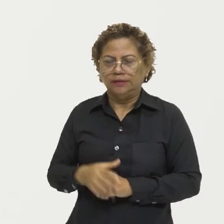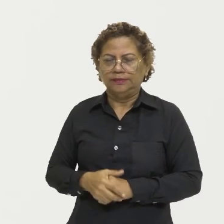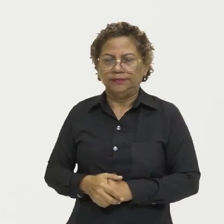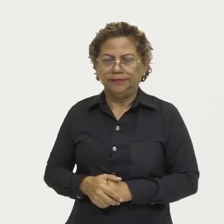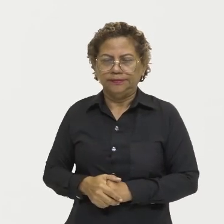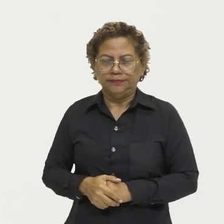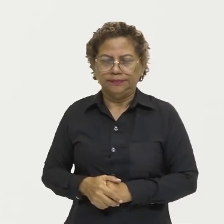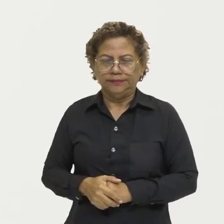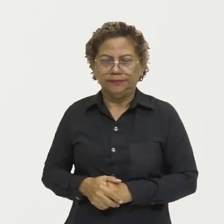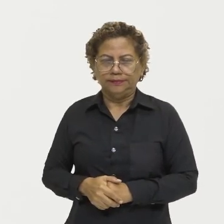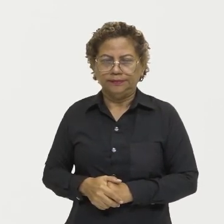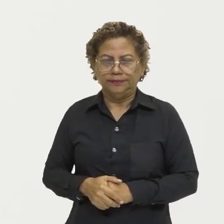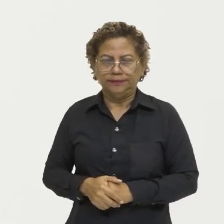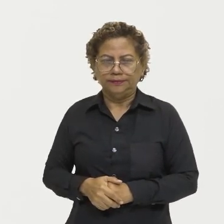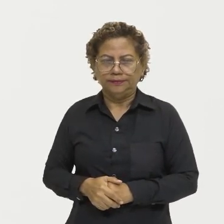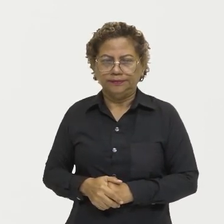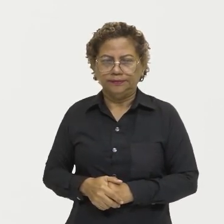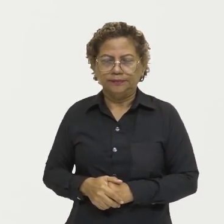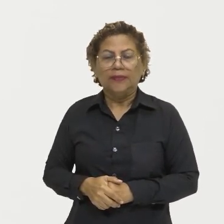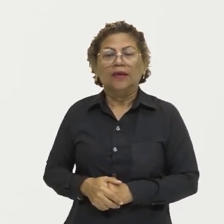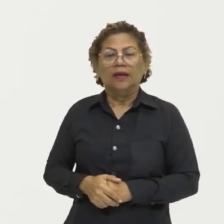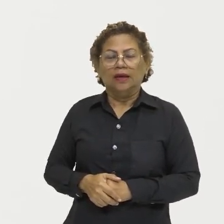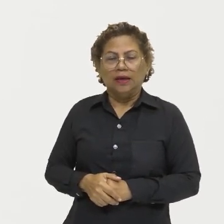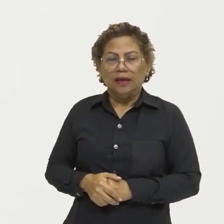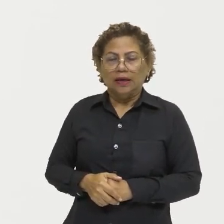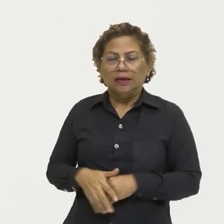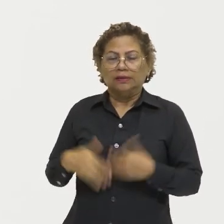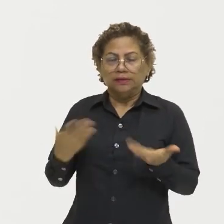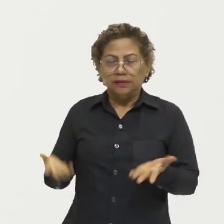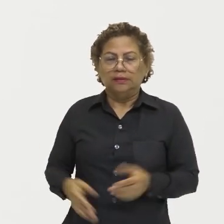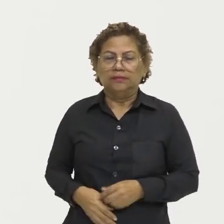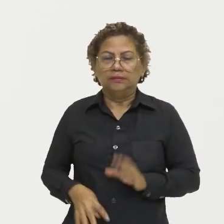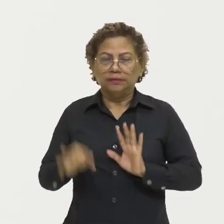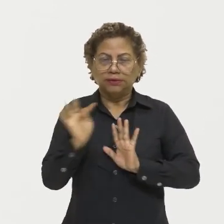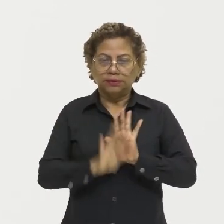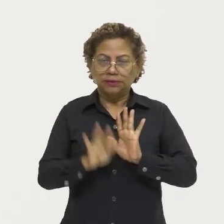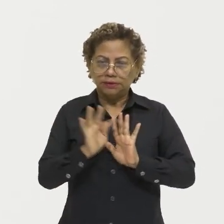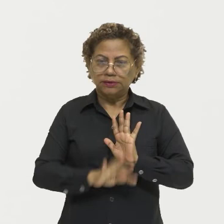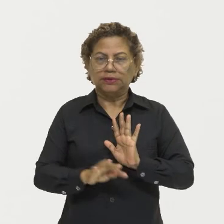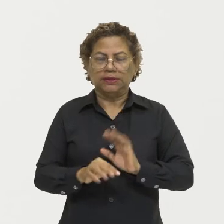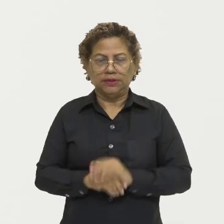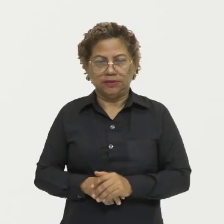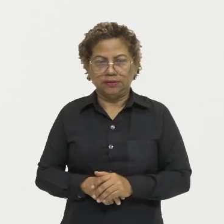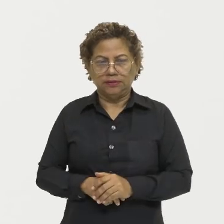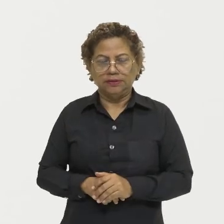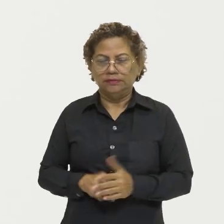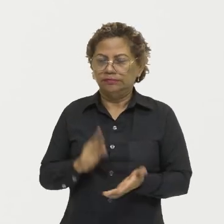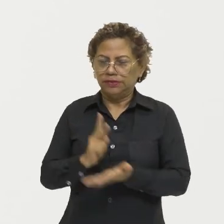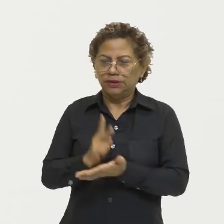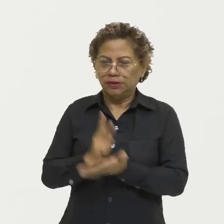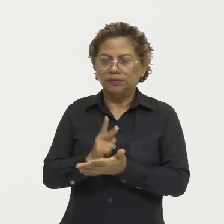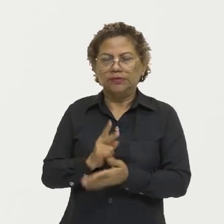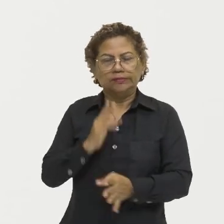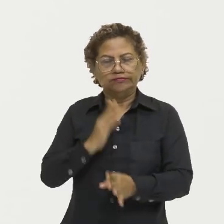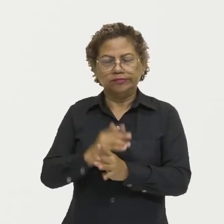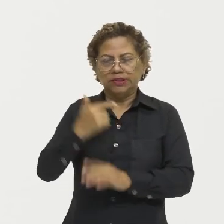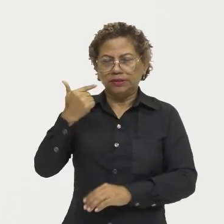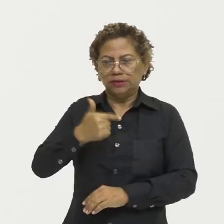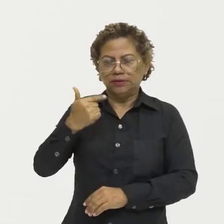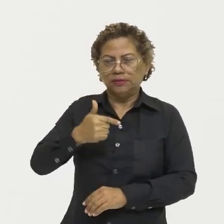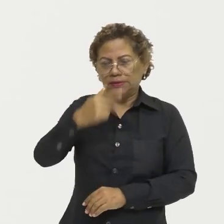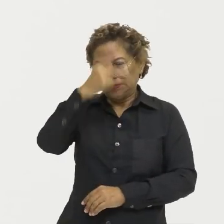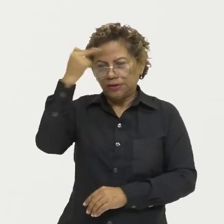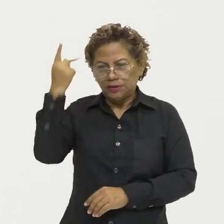tá? E aí, esse tipo de texto, ele costuma se apresentar na segunda ou na terceira pessoa, né? Com a presença